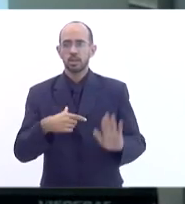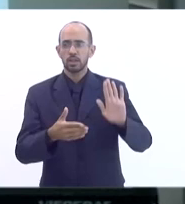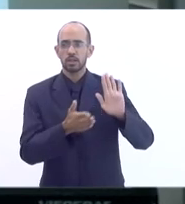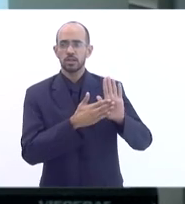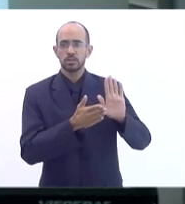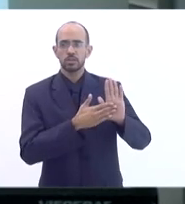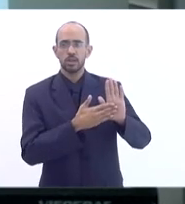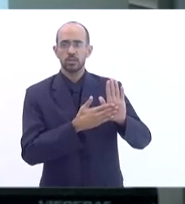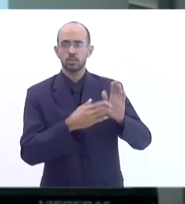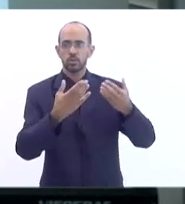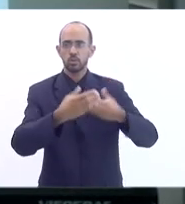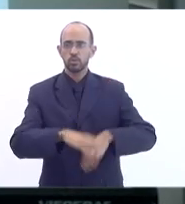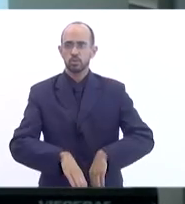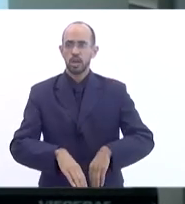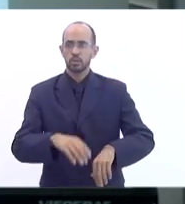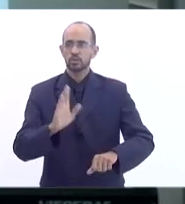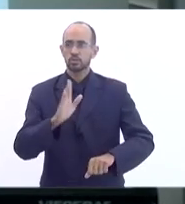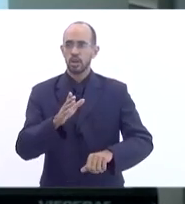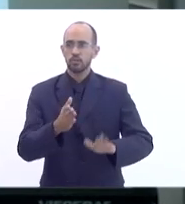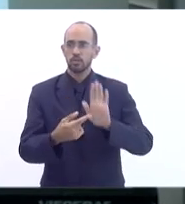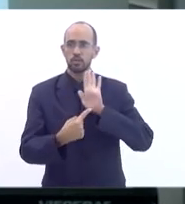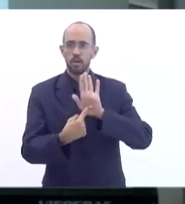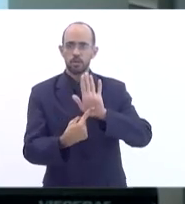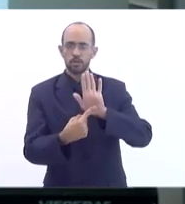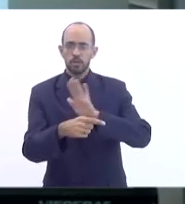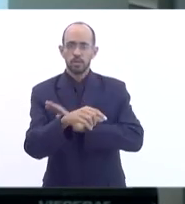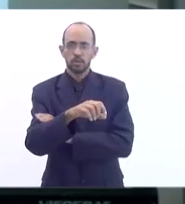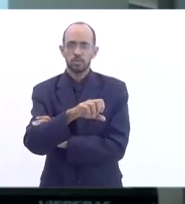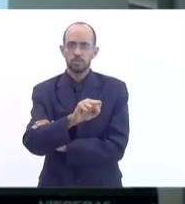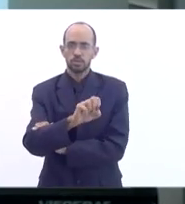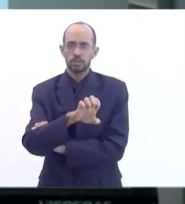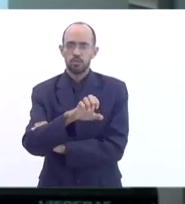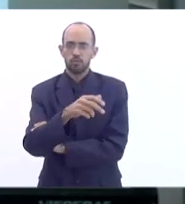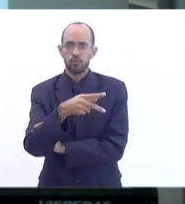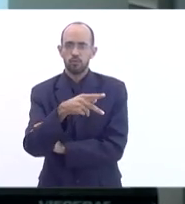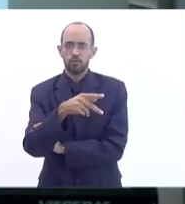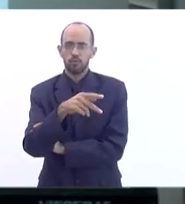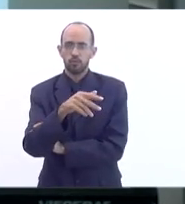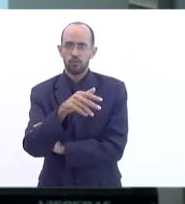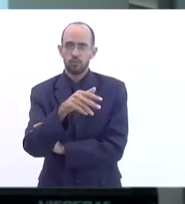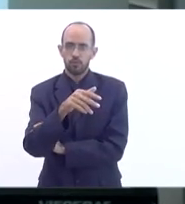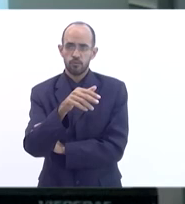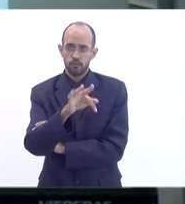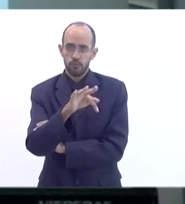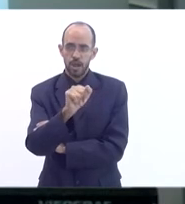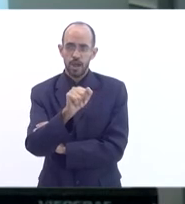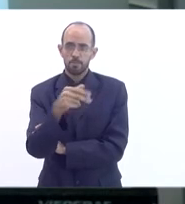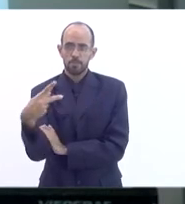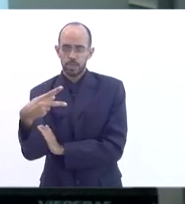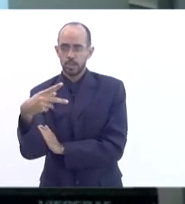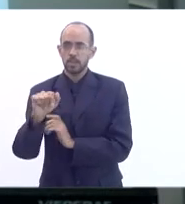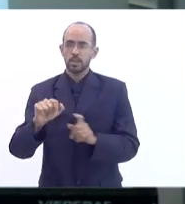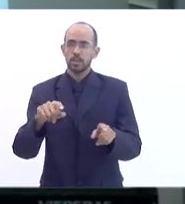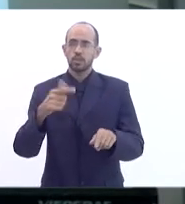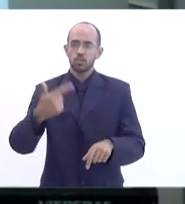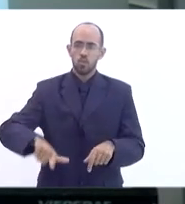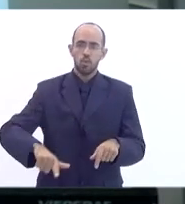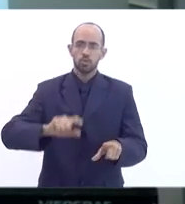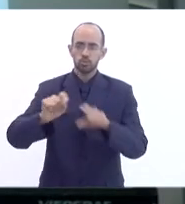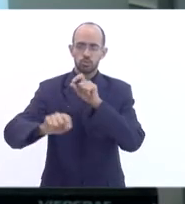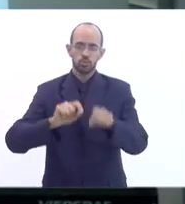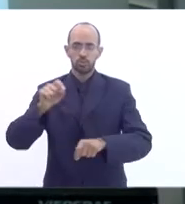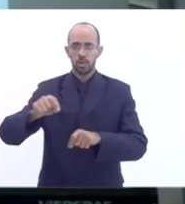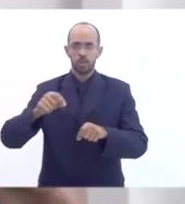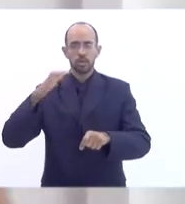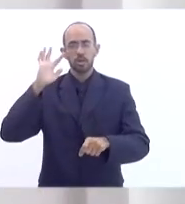concursados que são apresentados aos Efapi são aqueles a Lia e outros que tem sentença